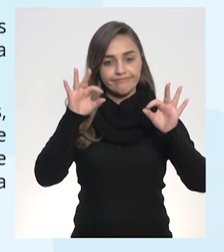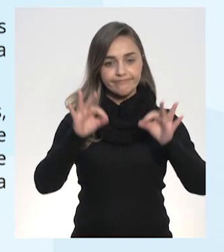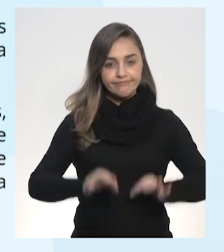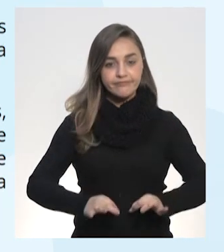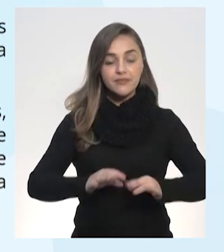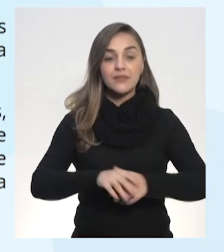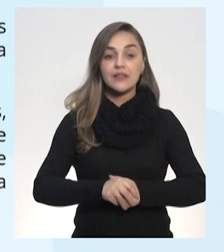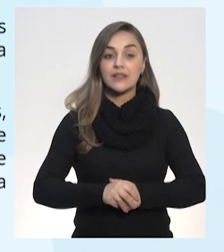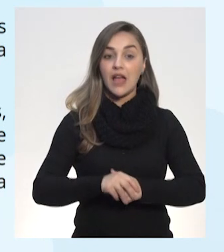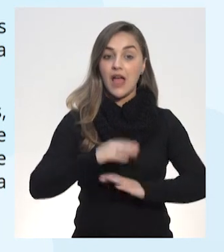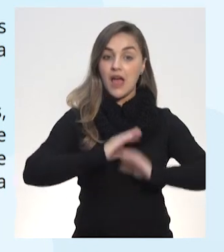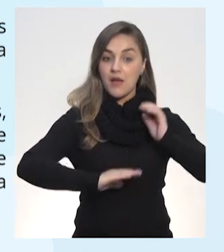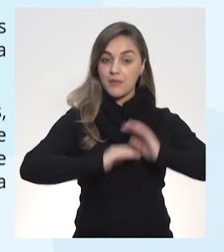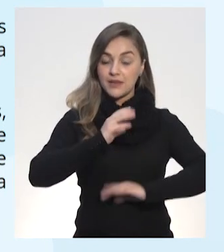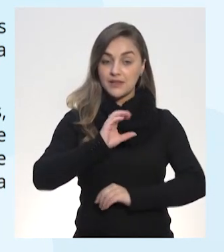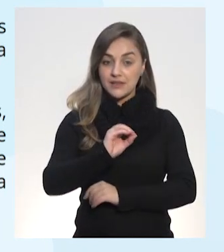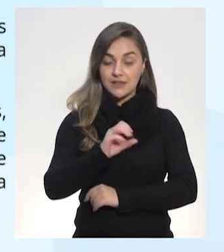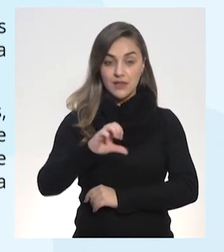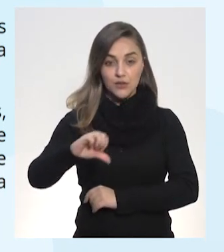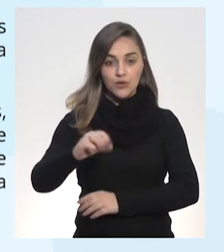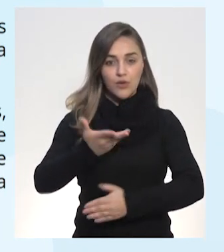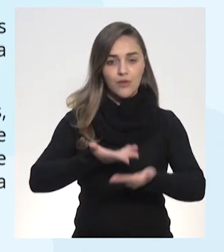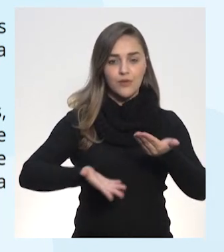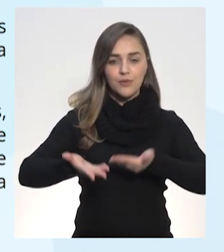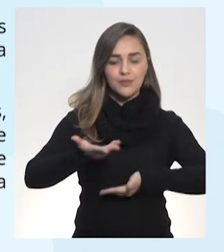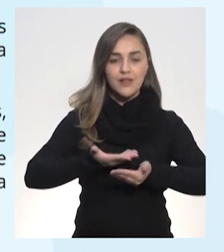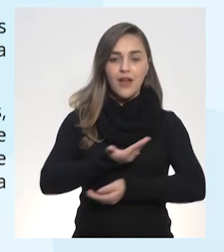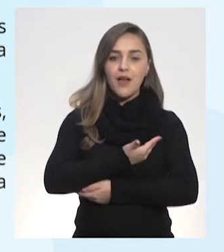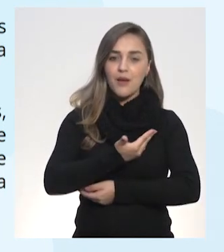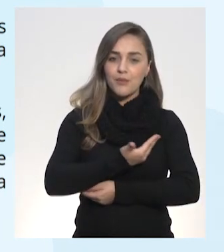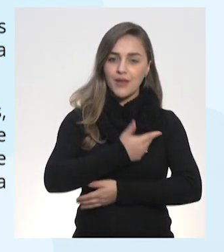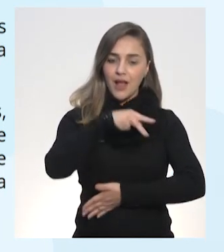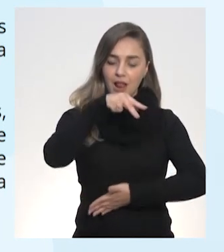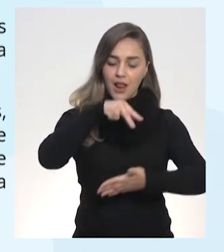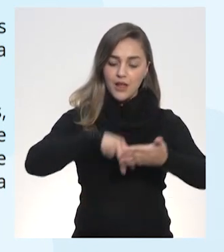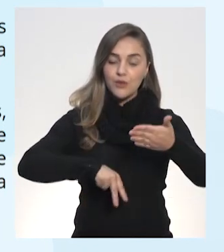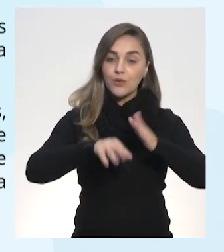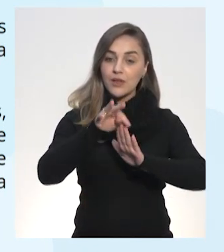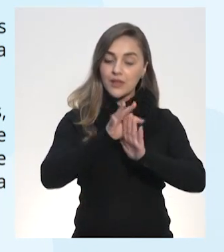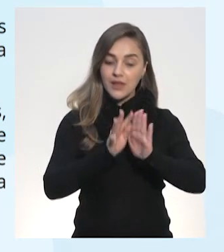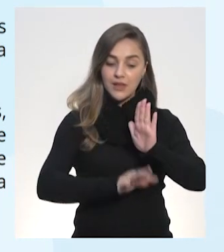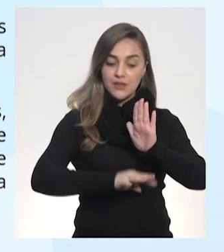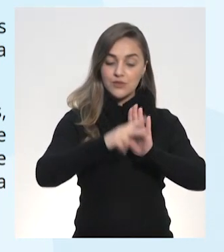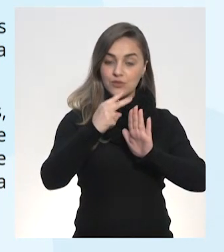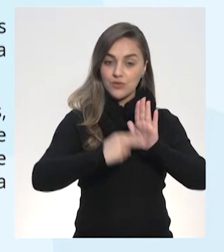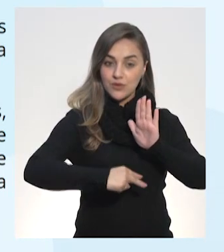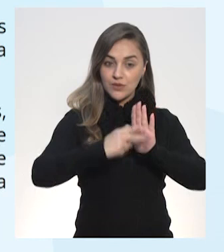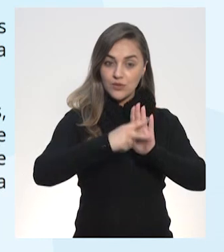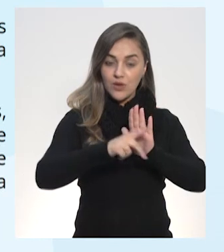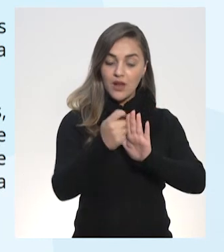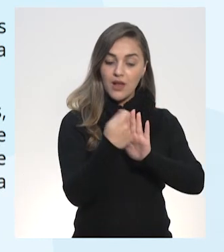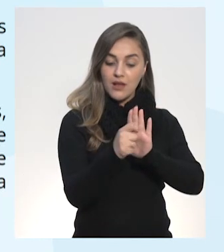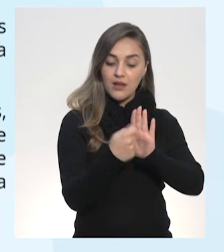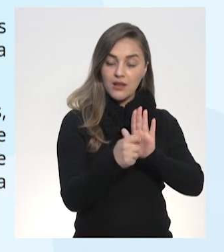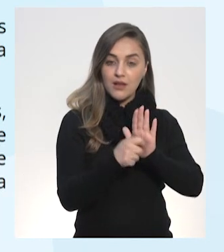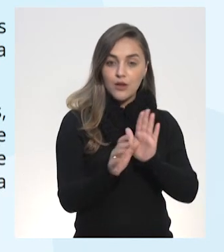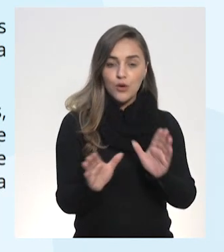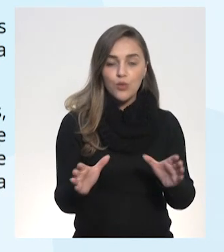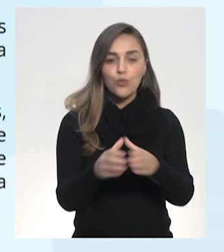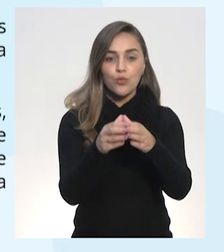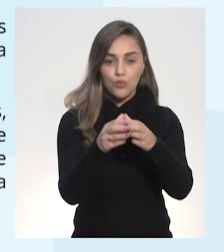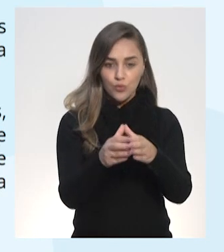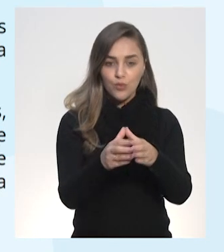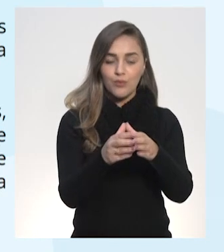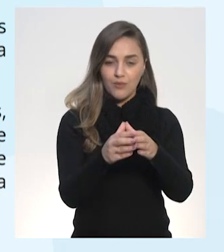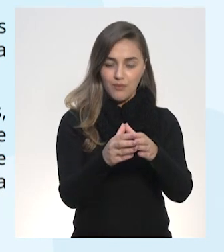Habilidade 09. Compartilhar com os colegas a leitura dos textos escritos pelo grupo, valorizando os